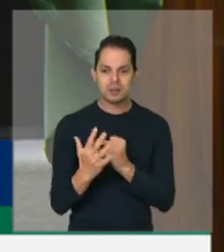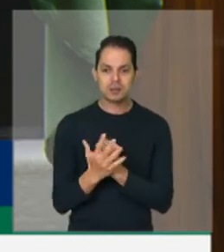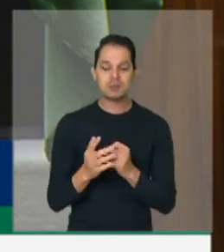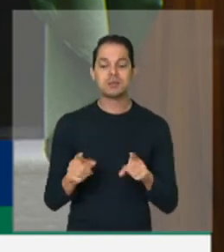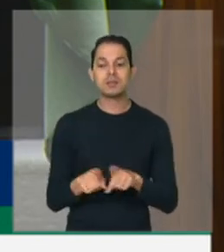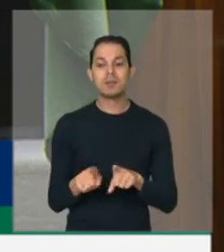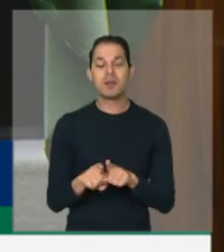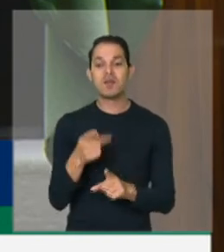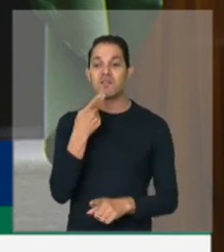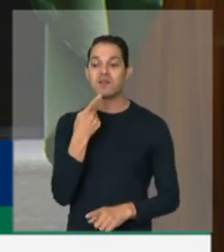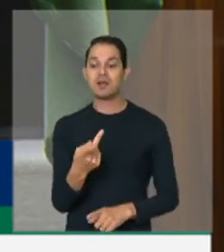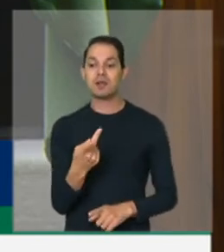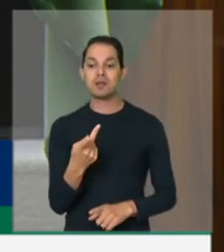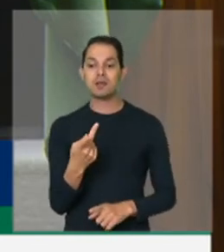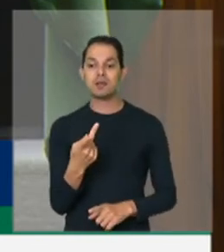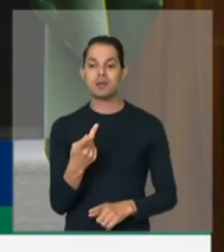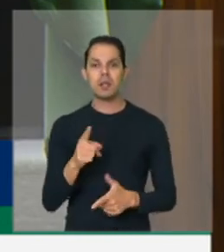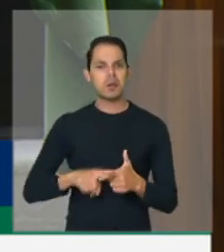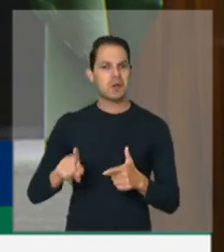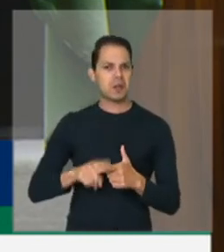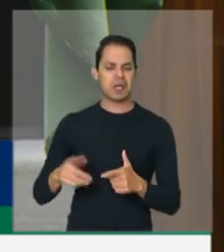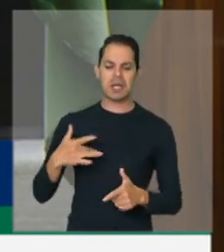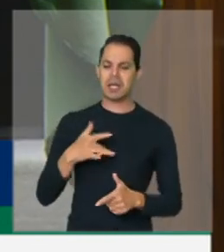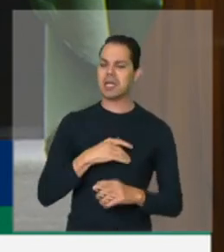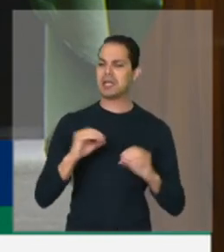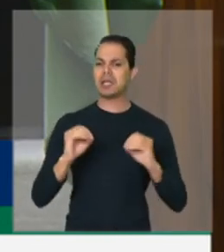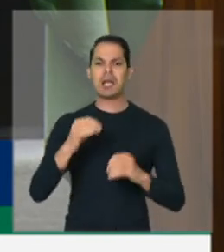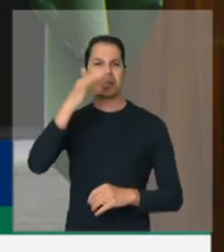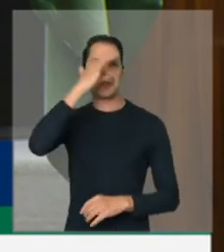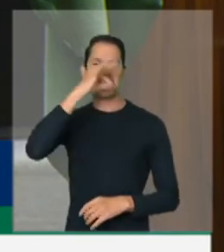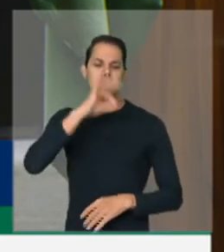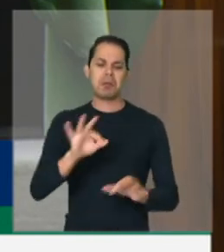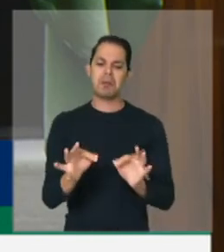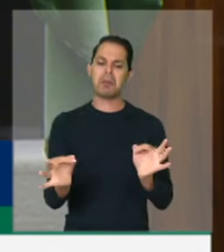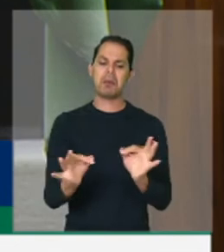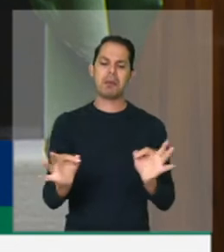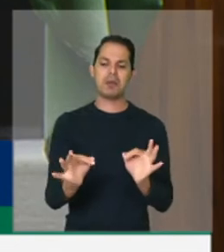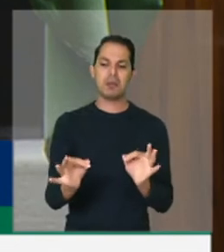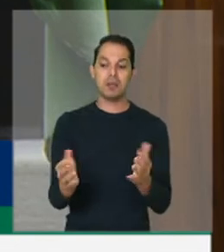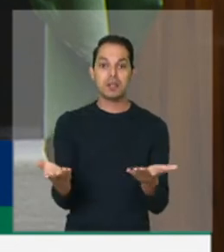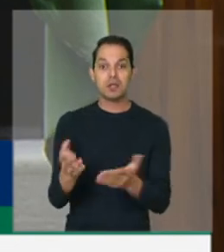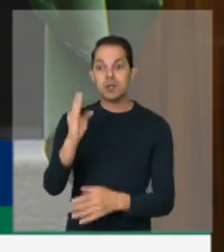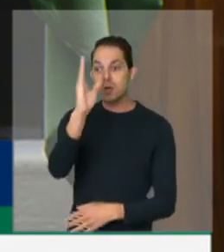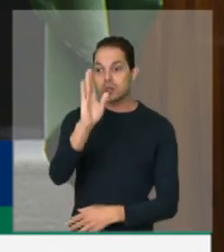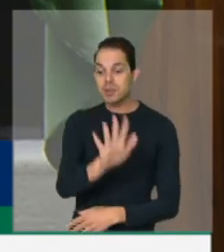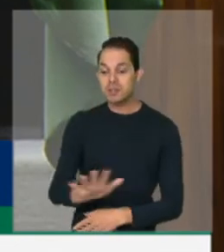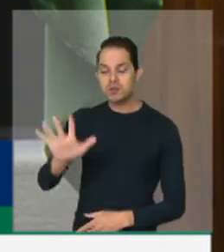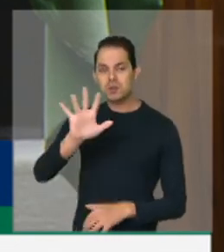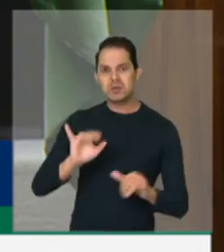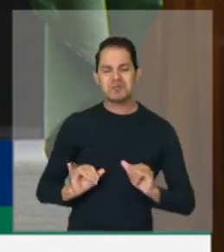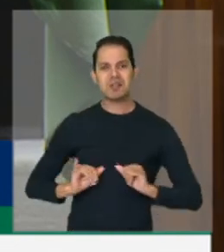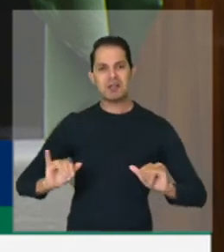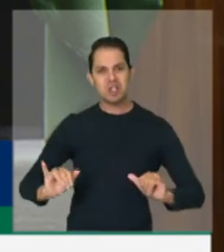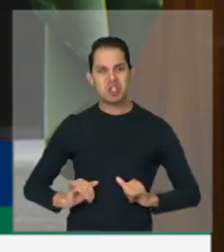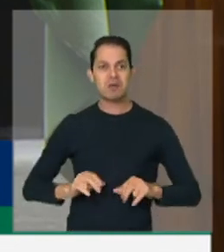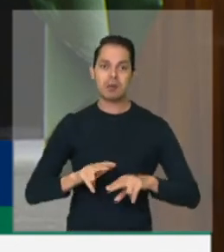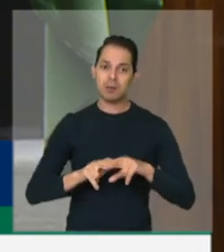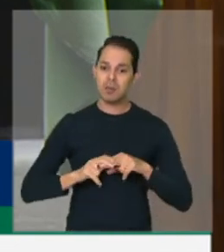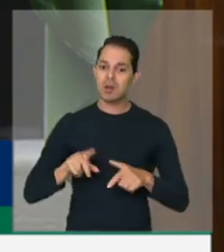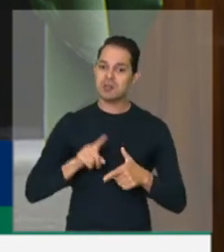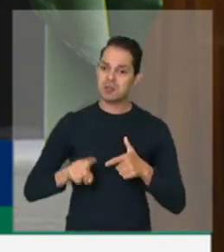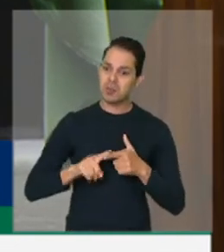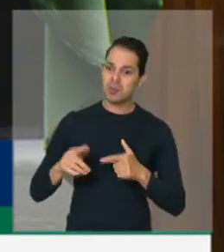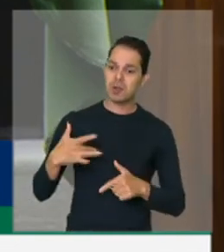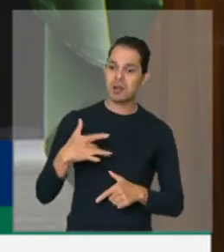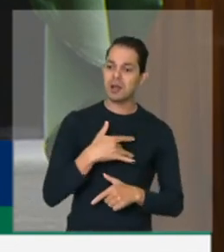Disse que não era crise, não era pandemia, era uma gripezinha. E o Brasil hoje está sofrendo as consequências de uma crise